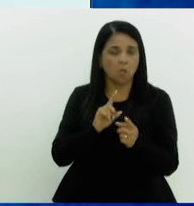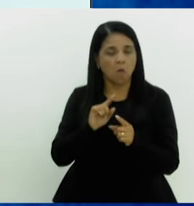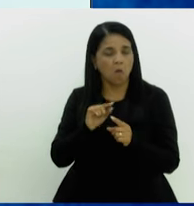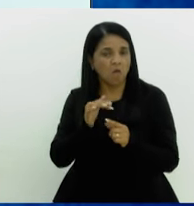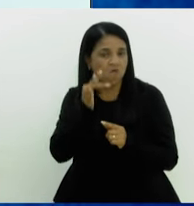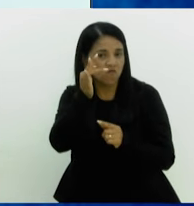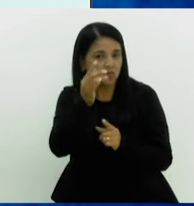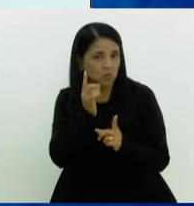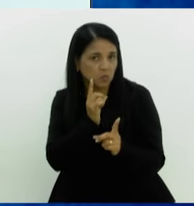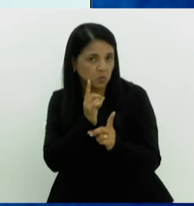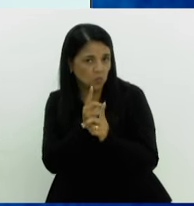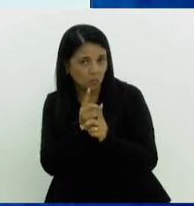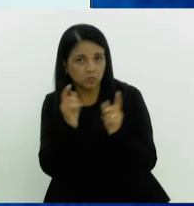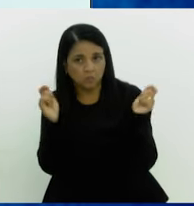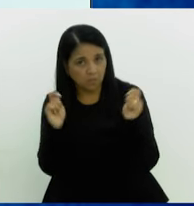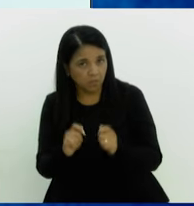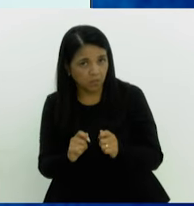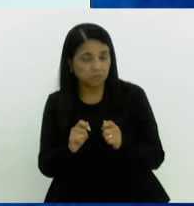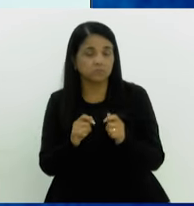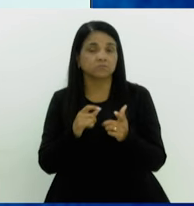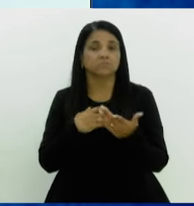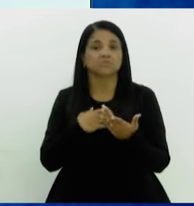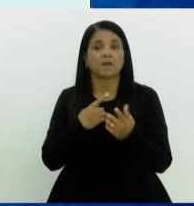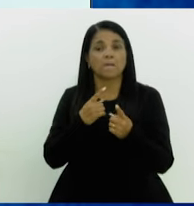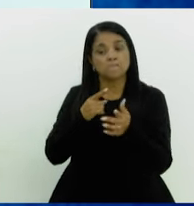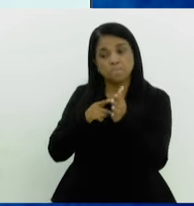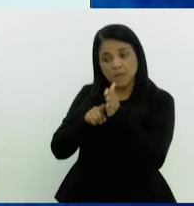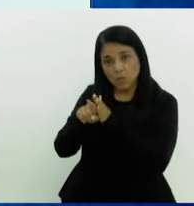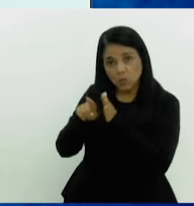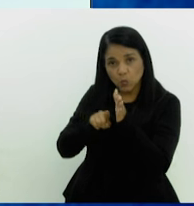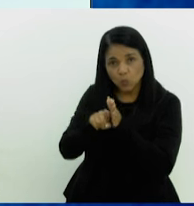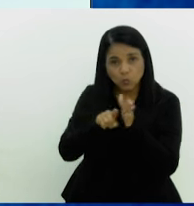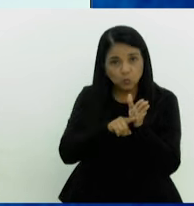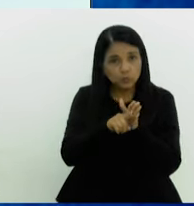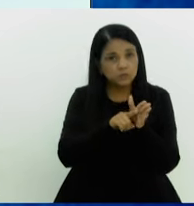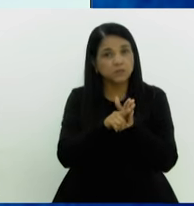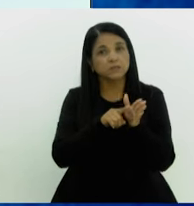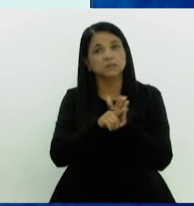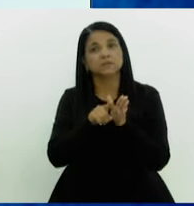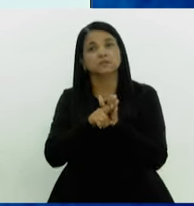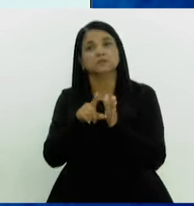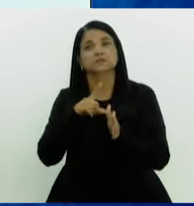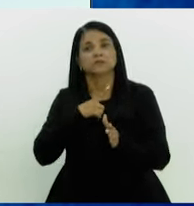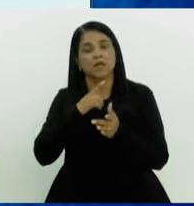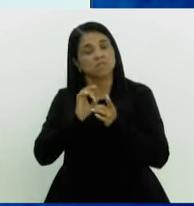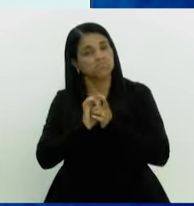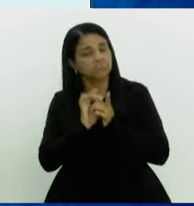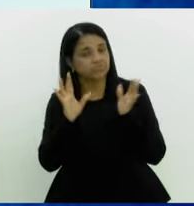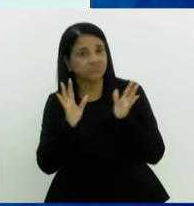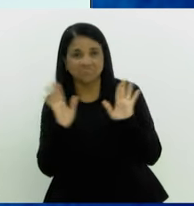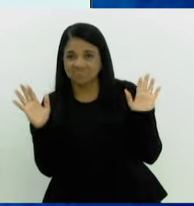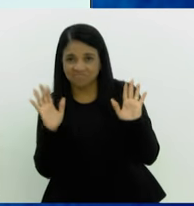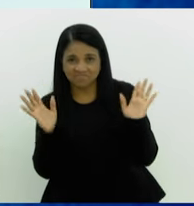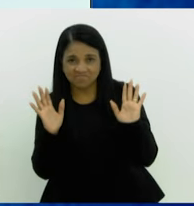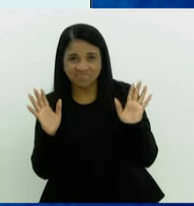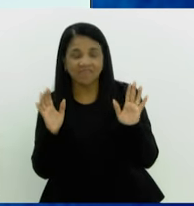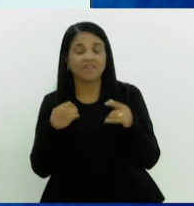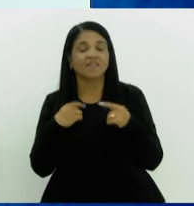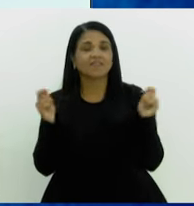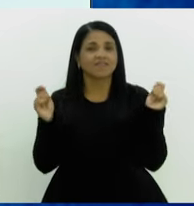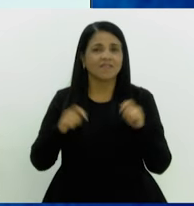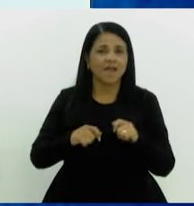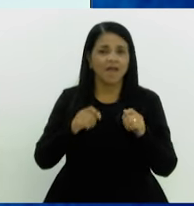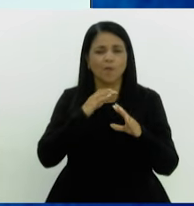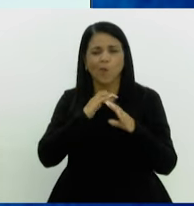encontro enfim criam enquetes então o canais também tá à disposição de vocês como uma um mecanismo para